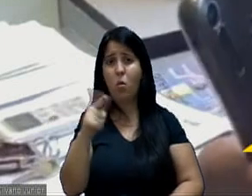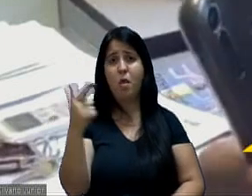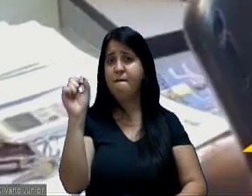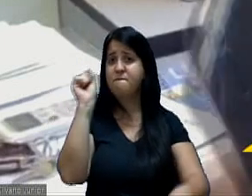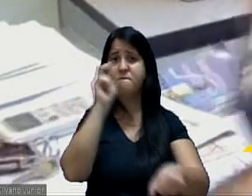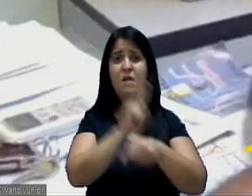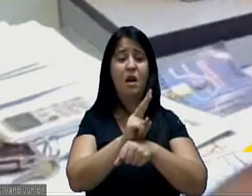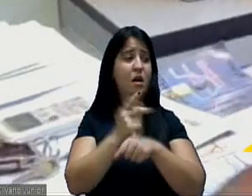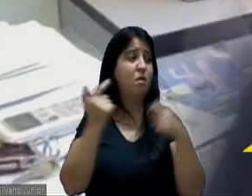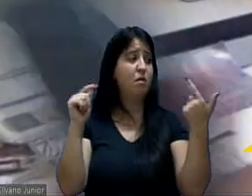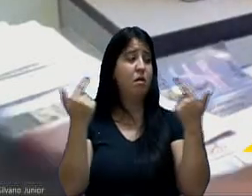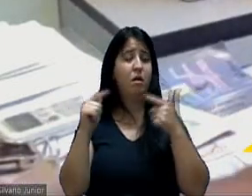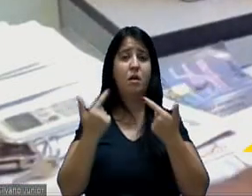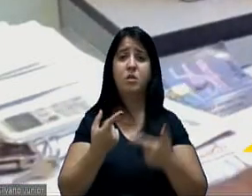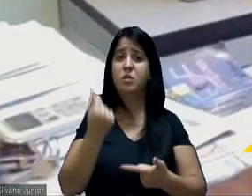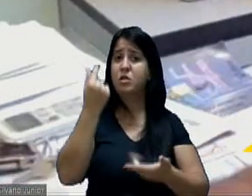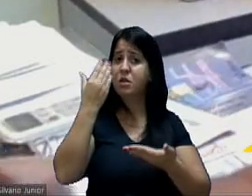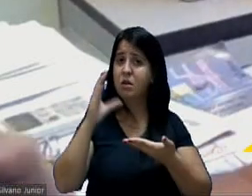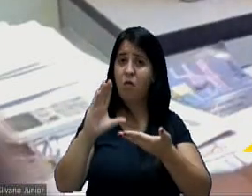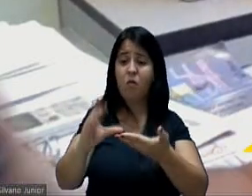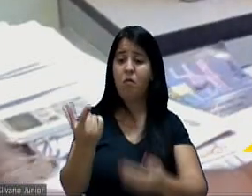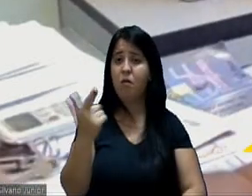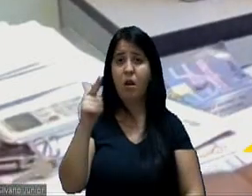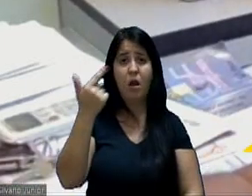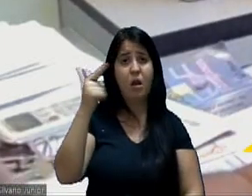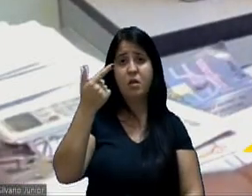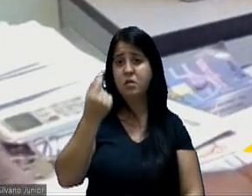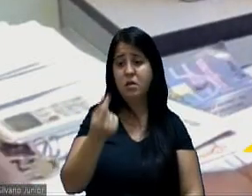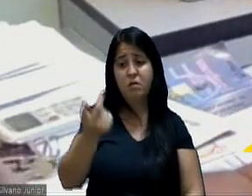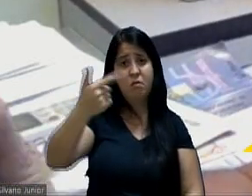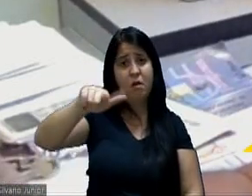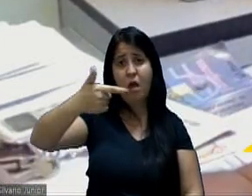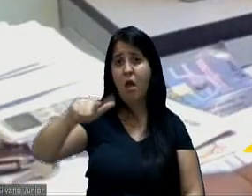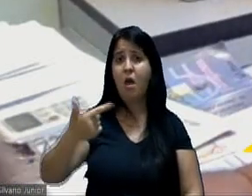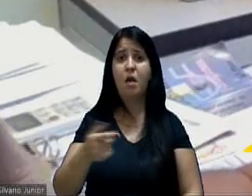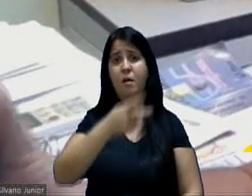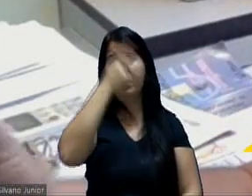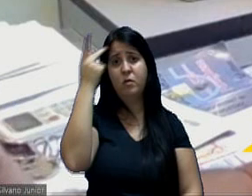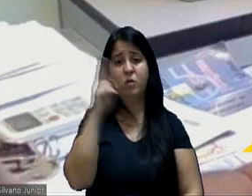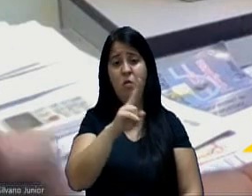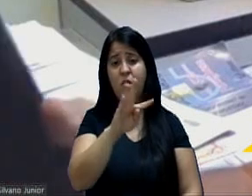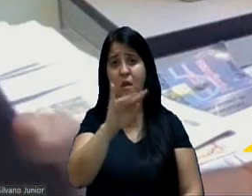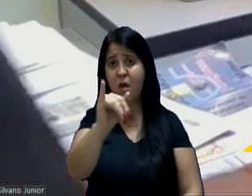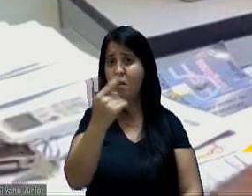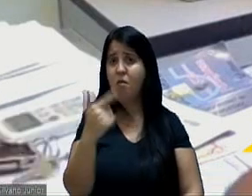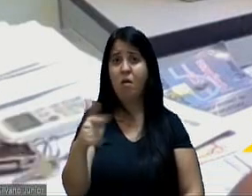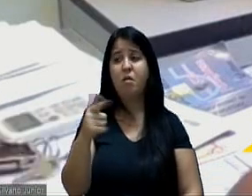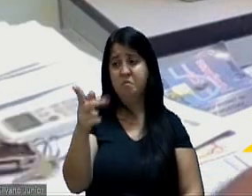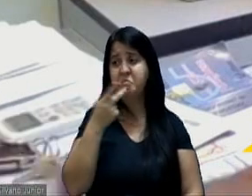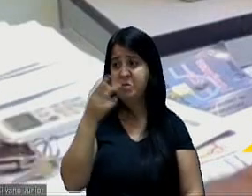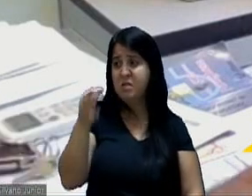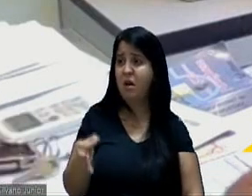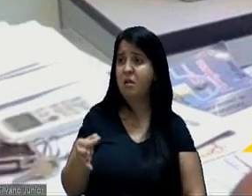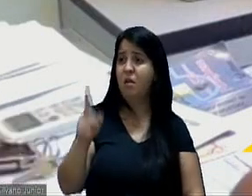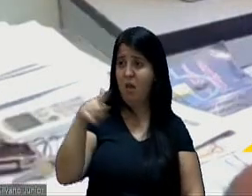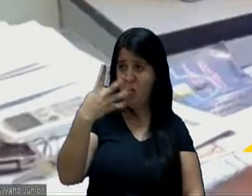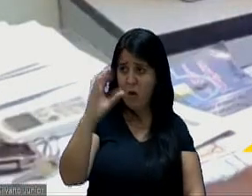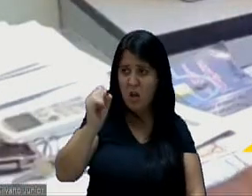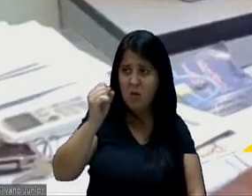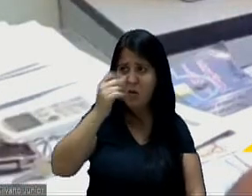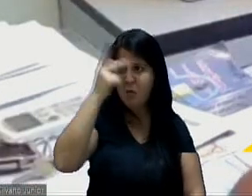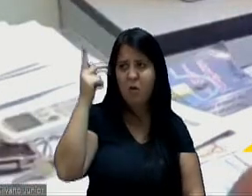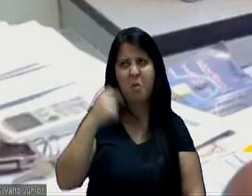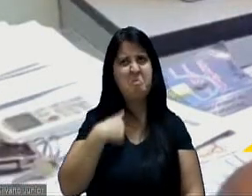Sim. Não tem dinheiro mais para colocar essa turma aí na UTI. Não tem vaga na UTI. Você falou certinho, são 48 vagas, estou achando